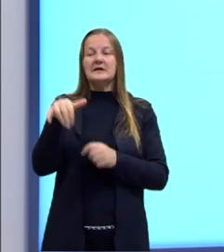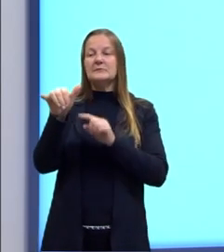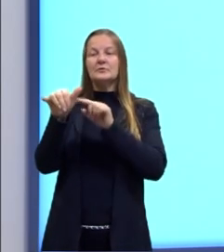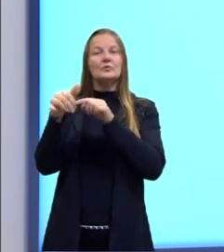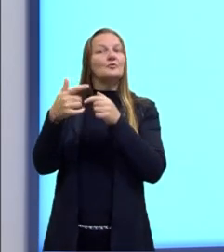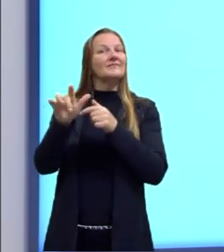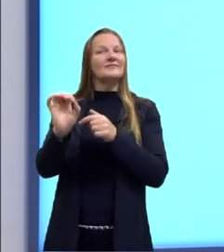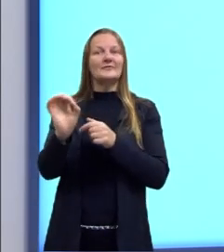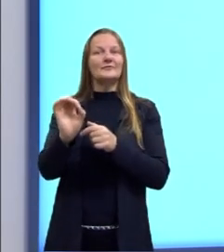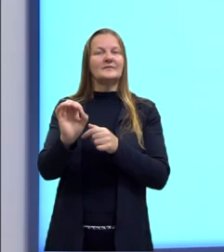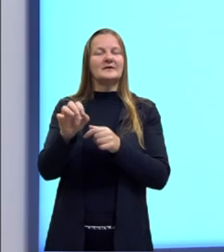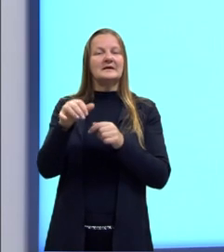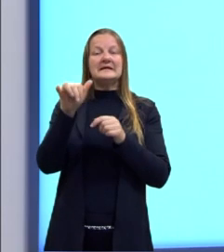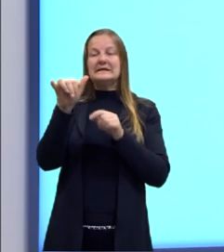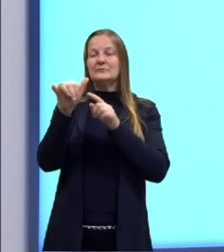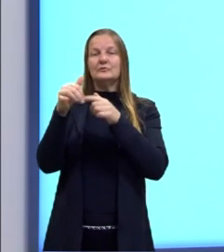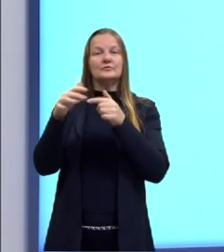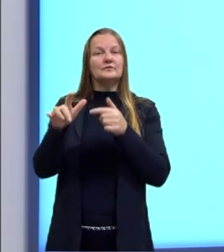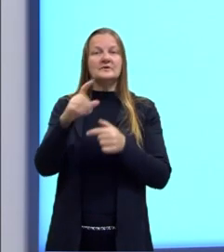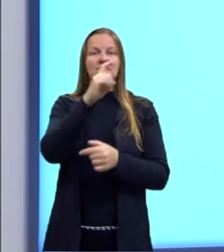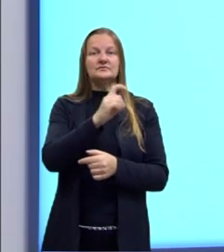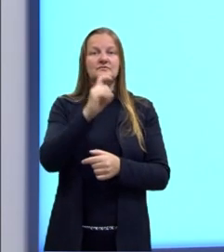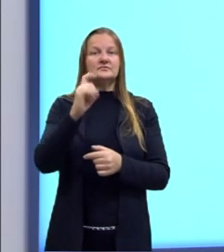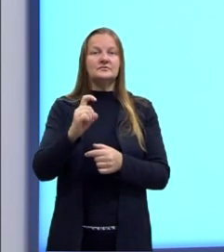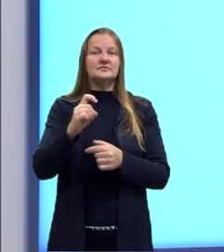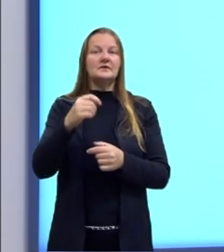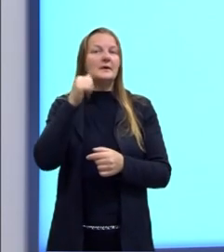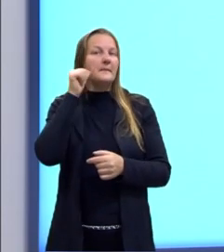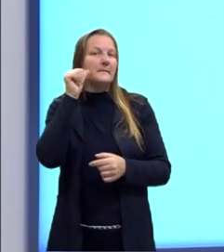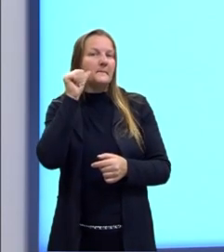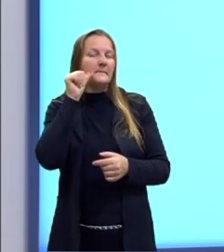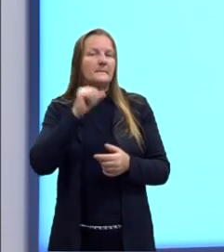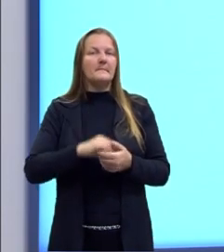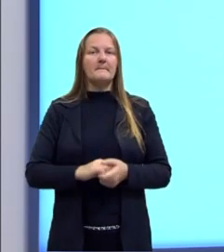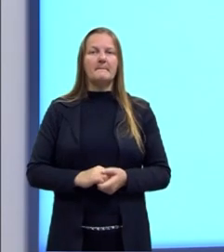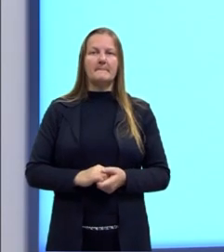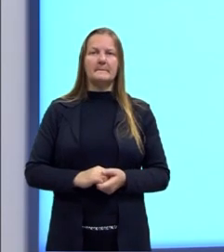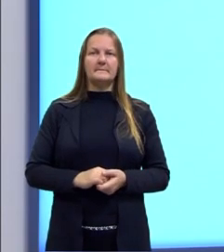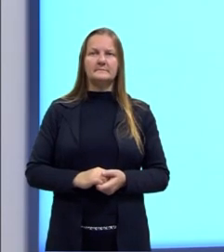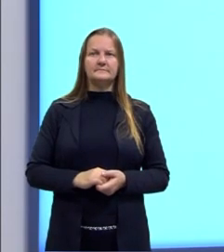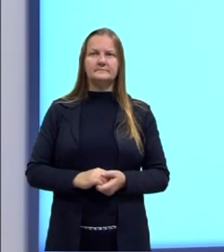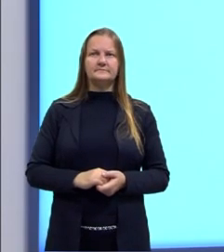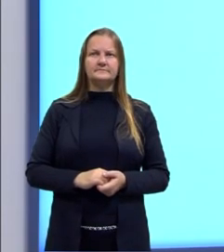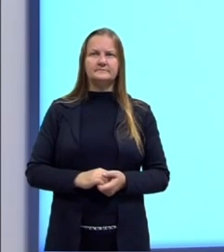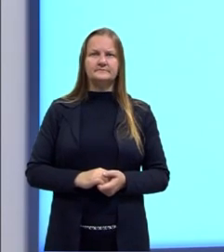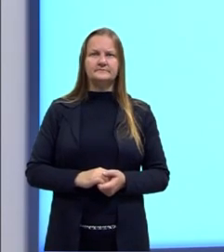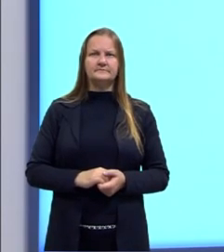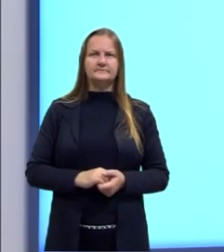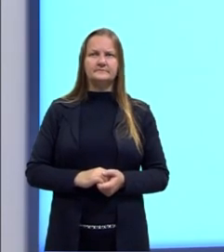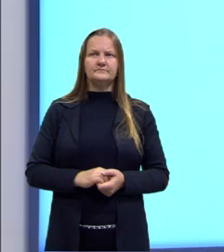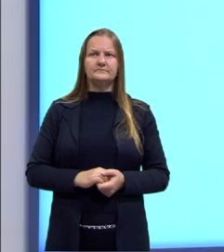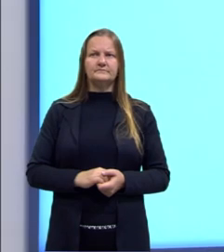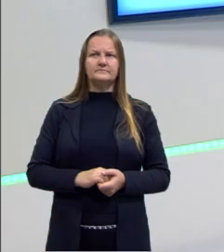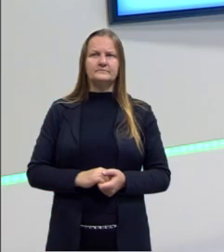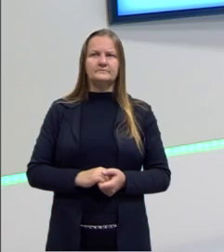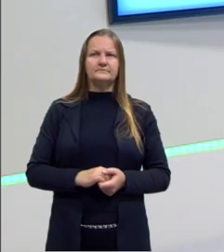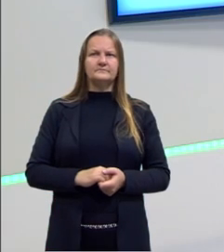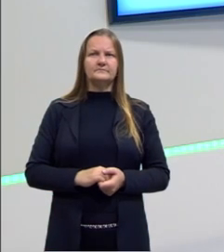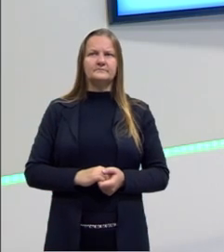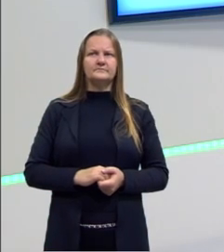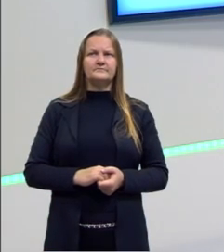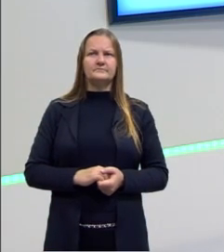Y então ele é xx Tá certo então ficou Claro até aqui gente então vamos